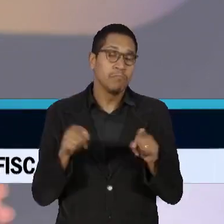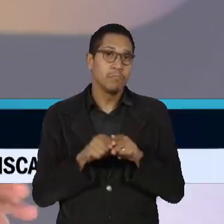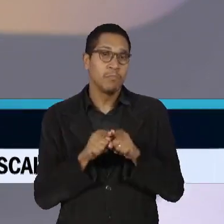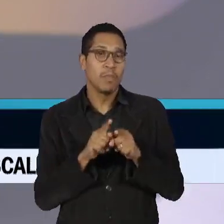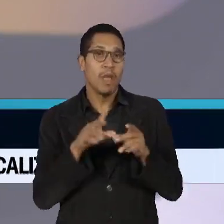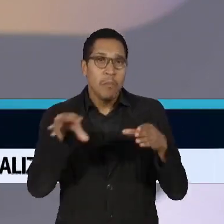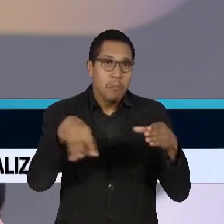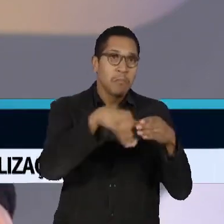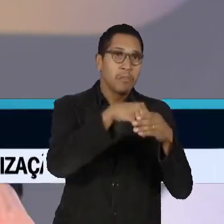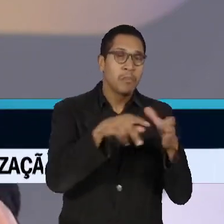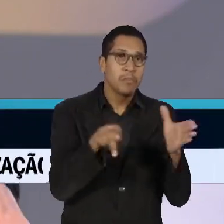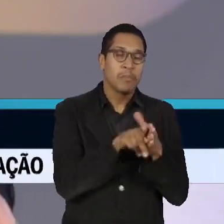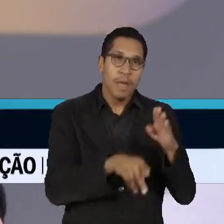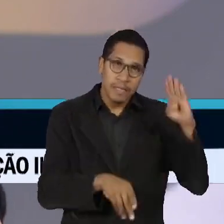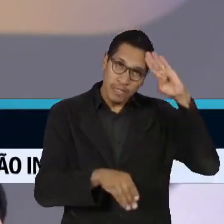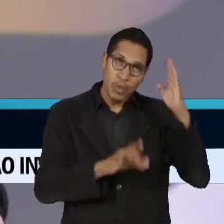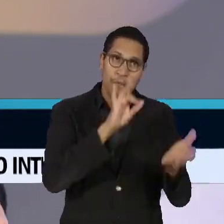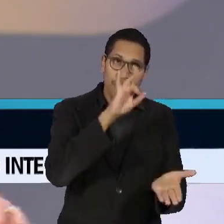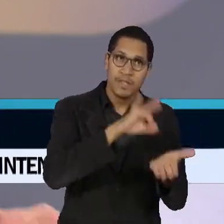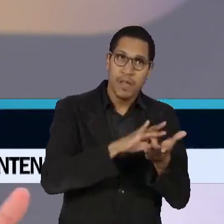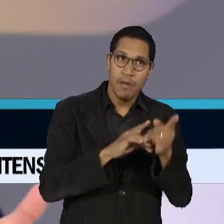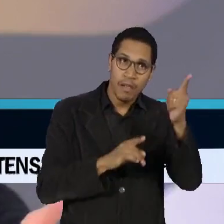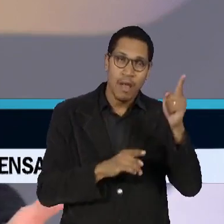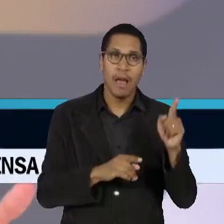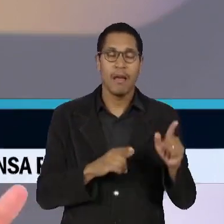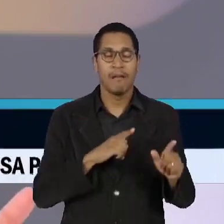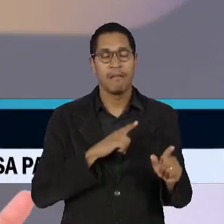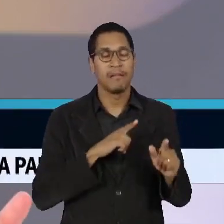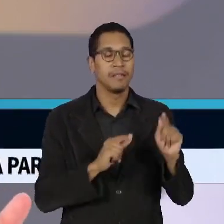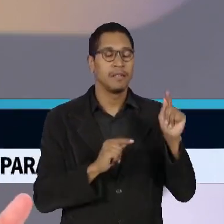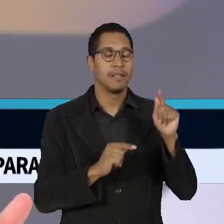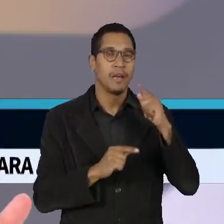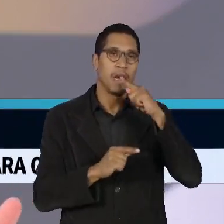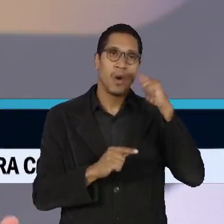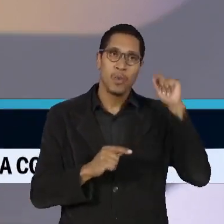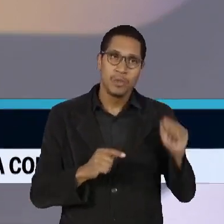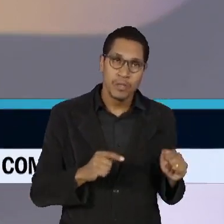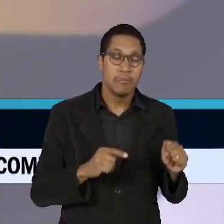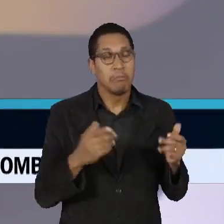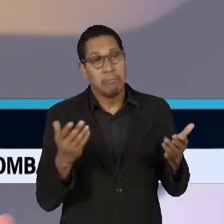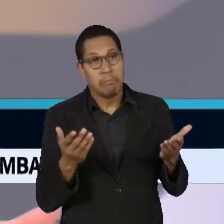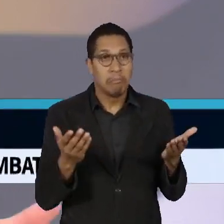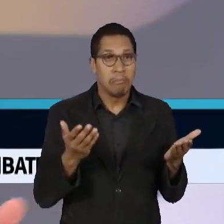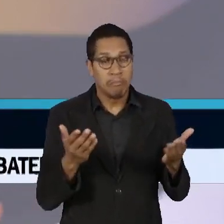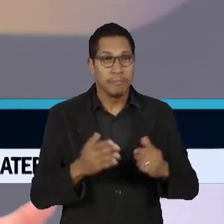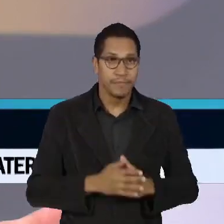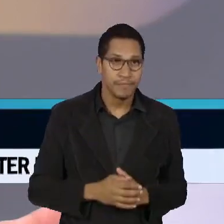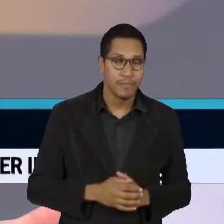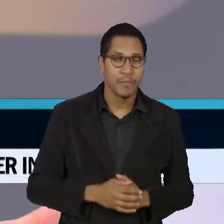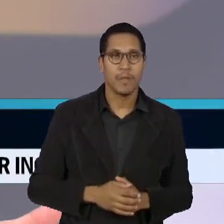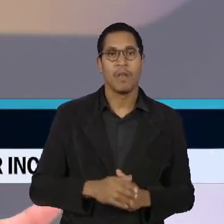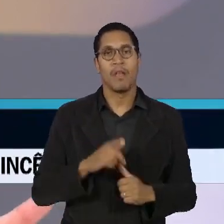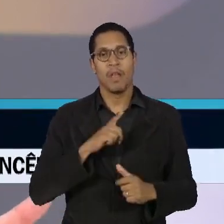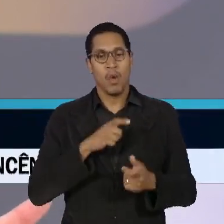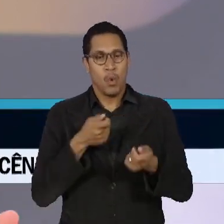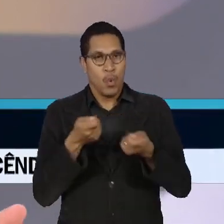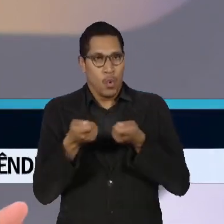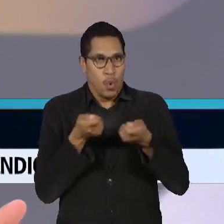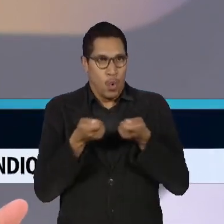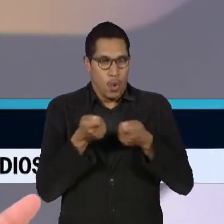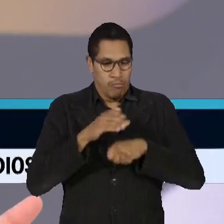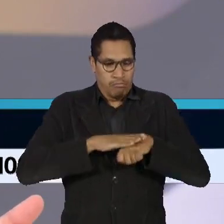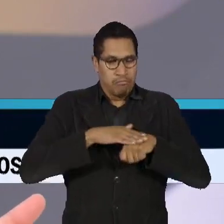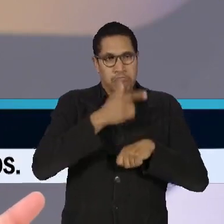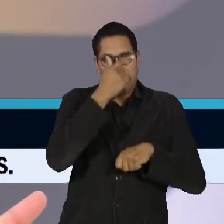da Defesa Ou seja no final das contas o boot vai conseguir esse objetivo de absorver Os Mercenários em relação ao controle do Putin